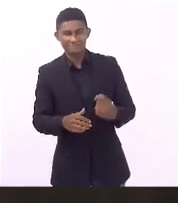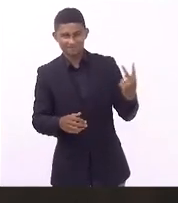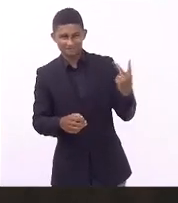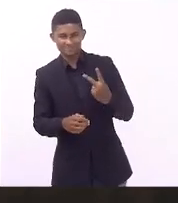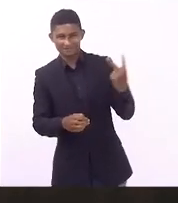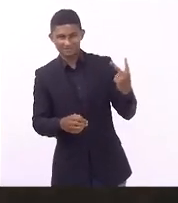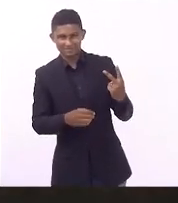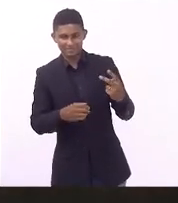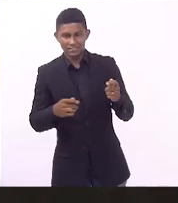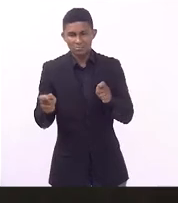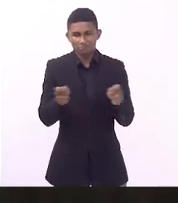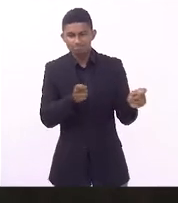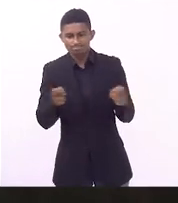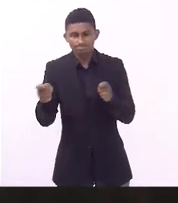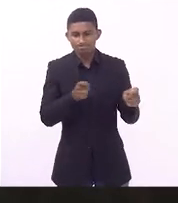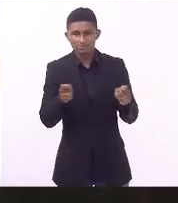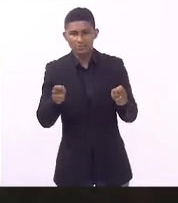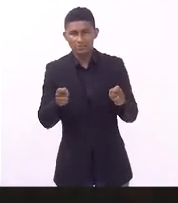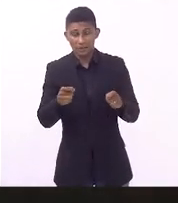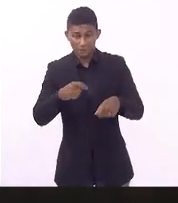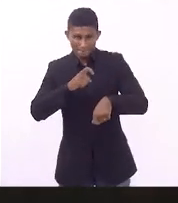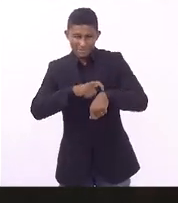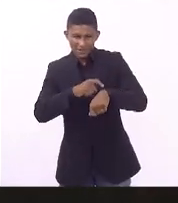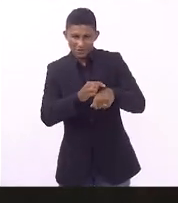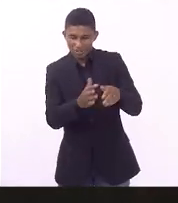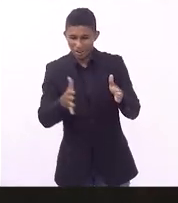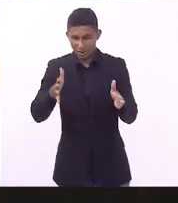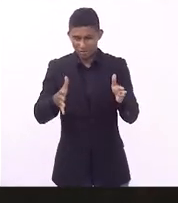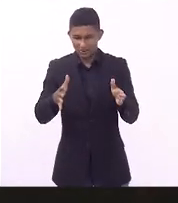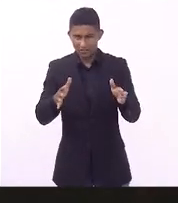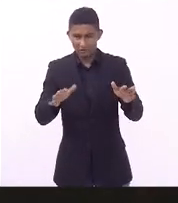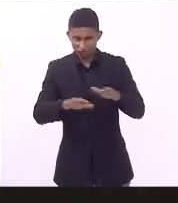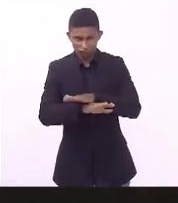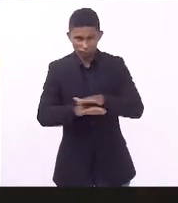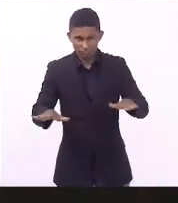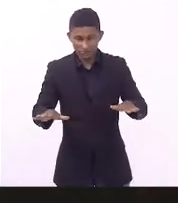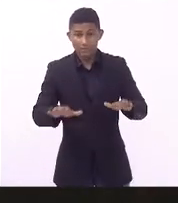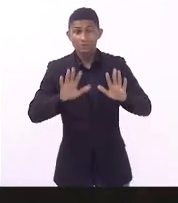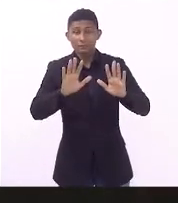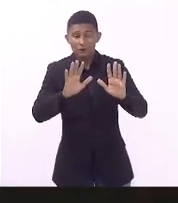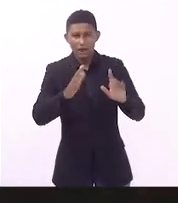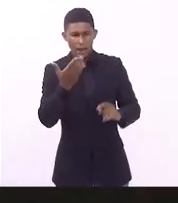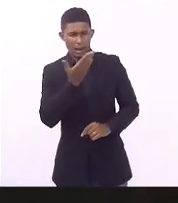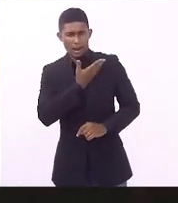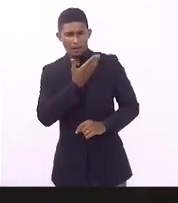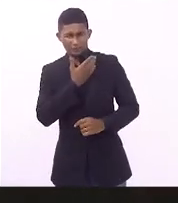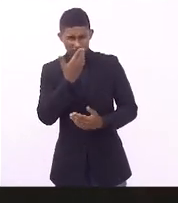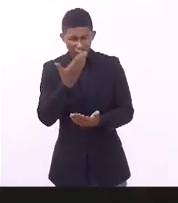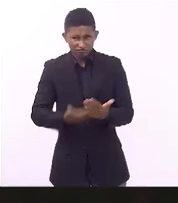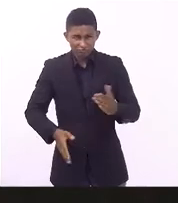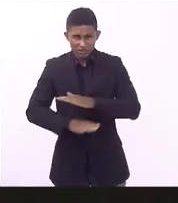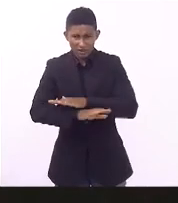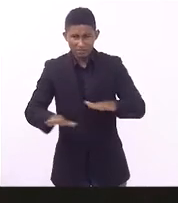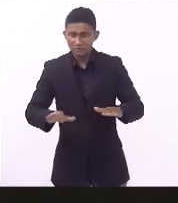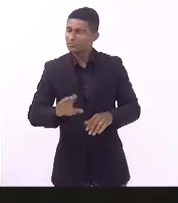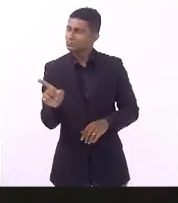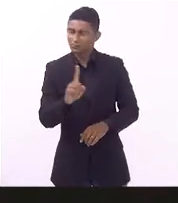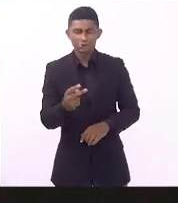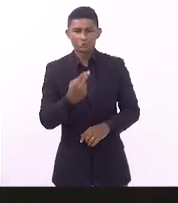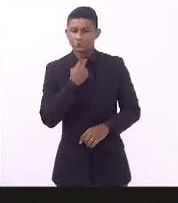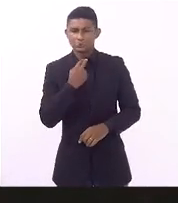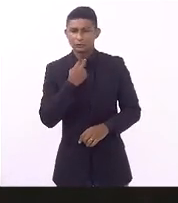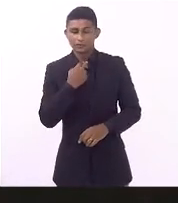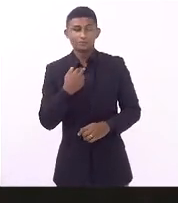conjunto não pode significar o fim da nossa amizade e da nossa convivência. Fica aqui, já aviso a